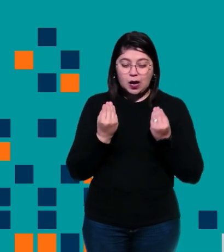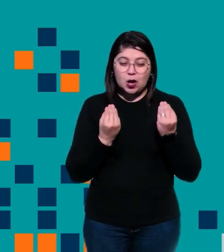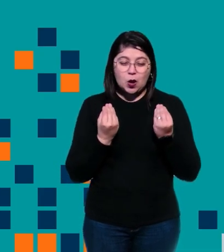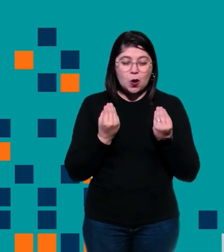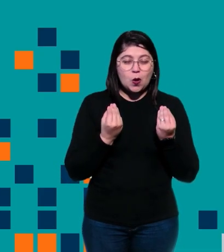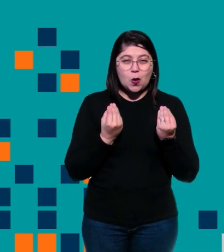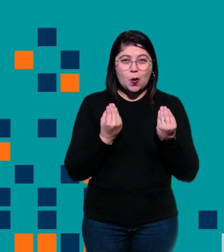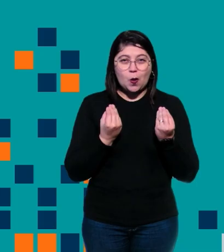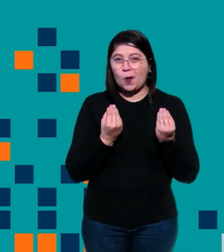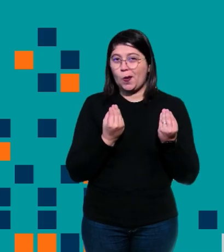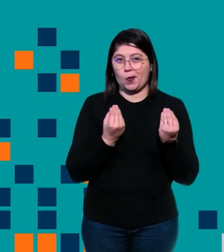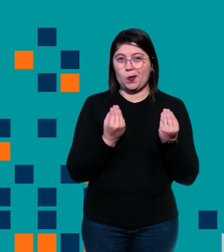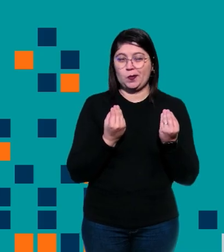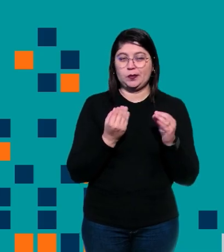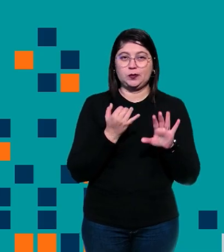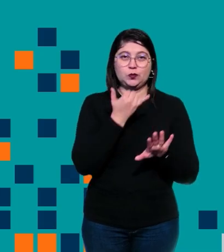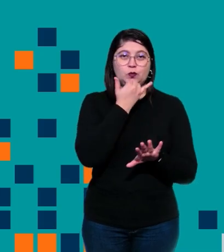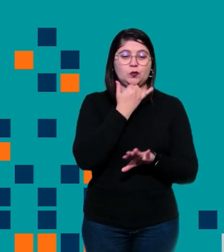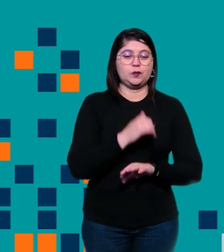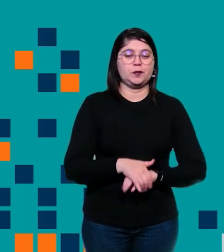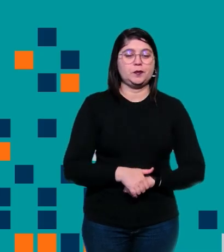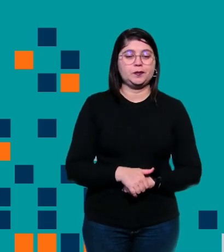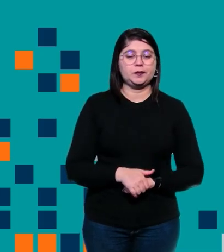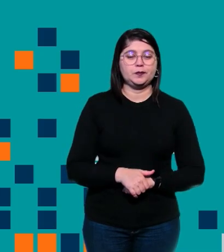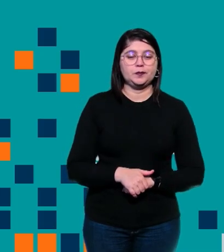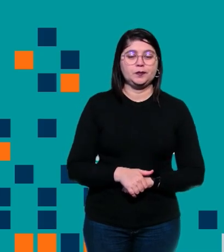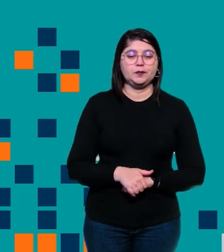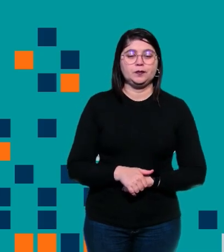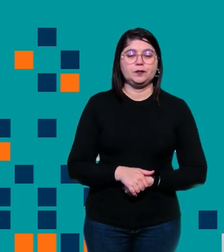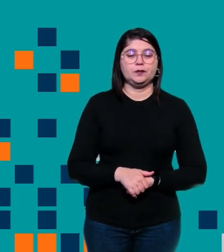o... Peraí, desculpa.